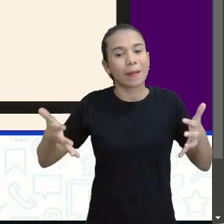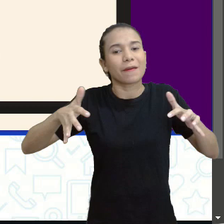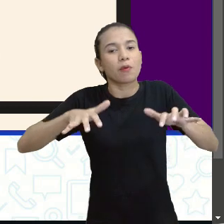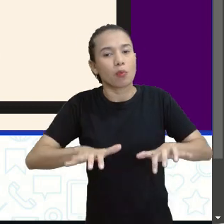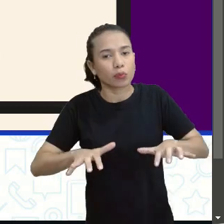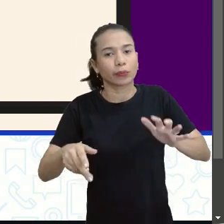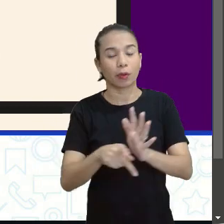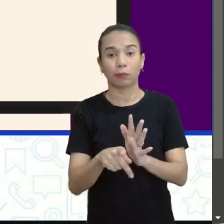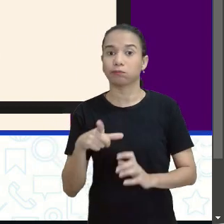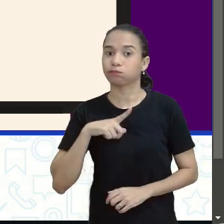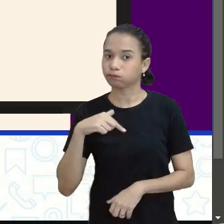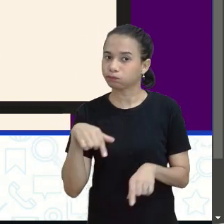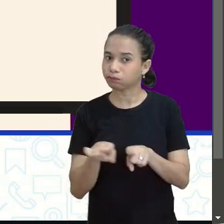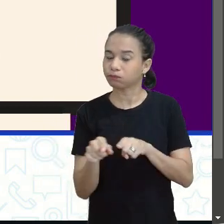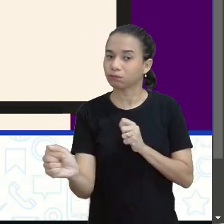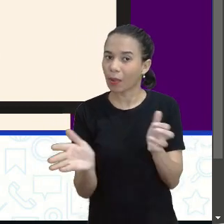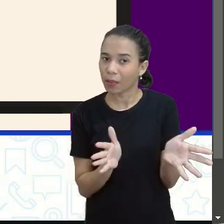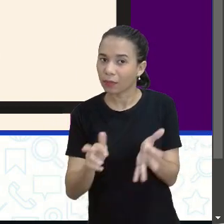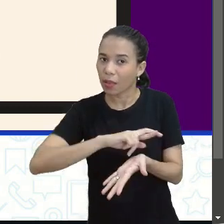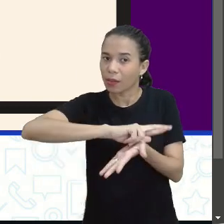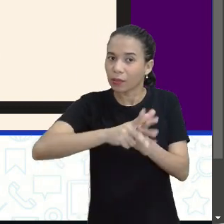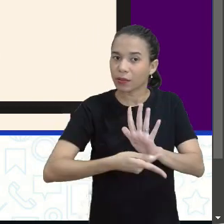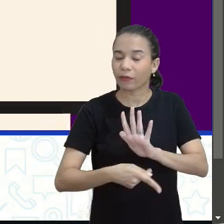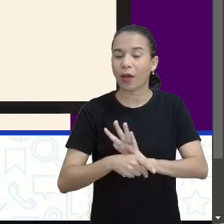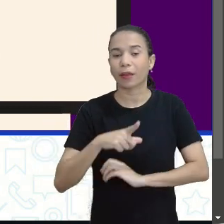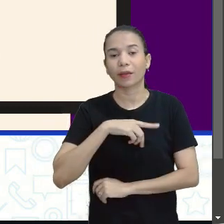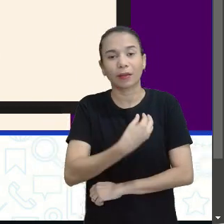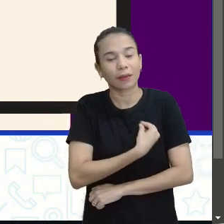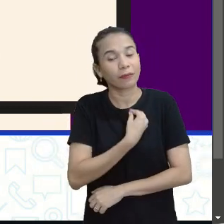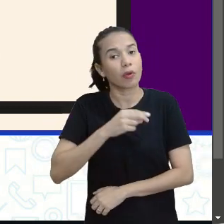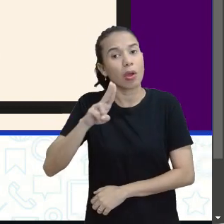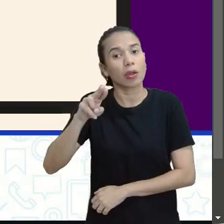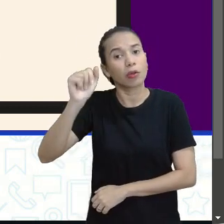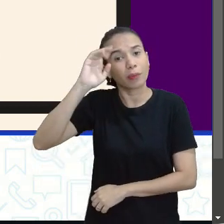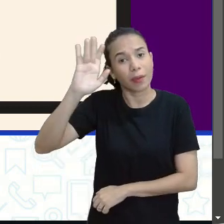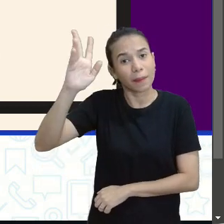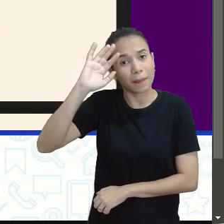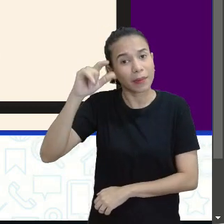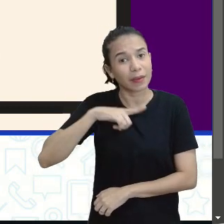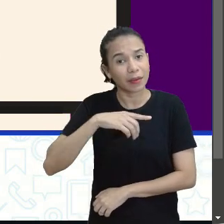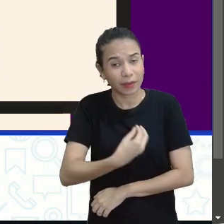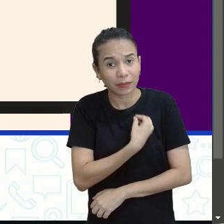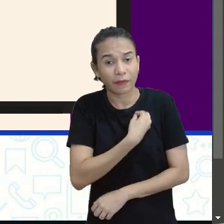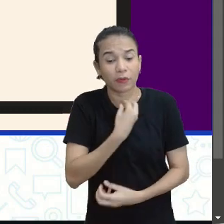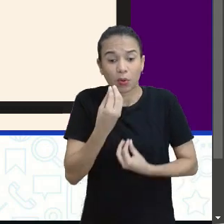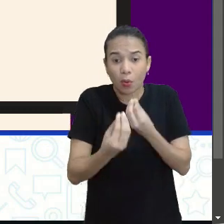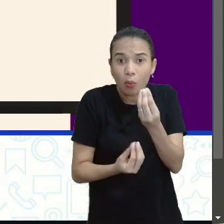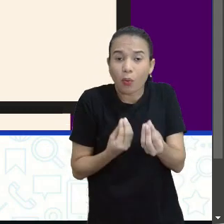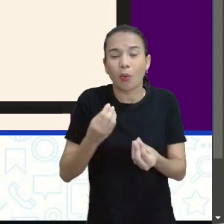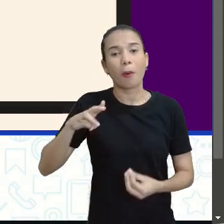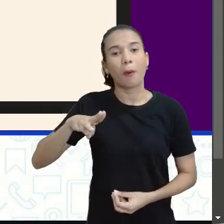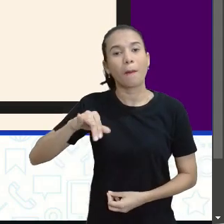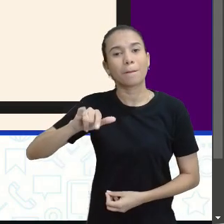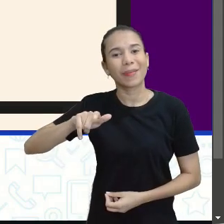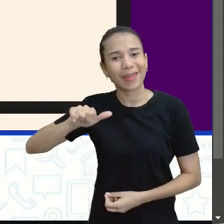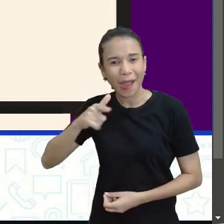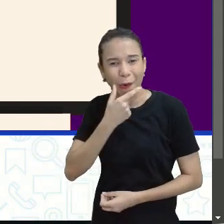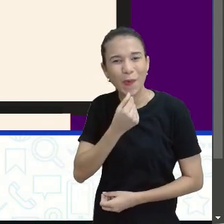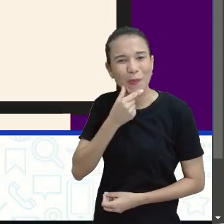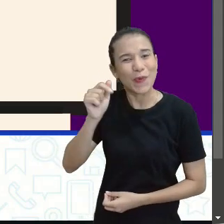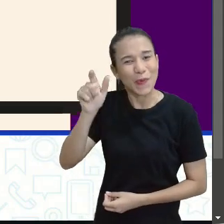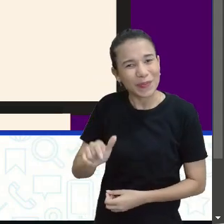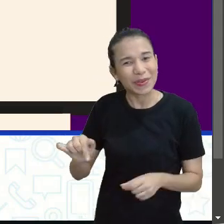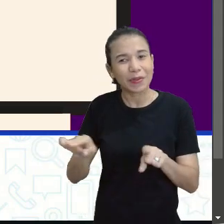de acesso a certos meios que jamais a gente tem como o Miguel, ou